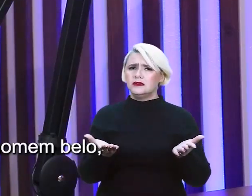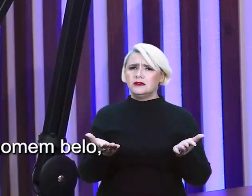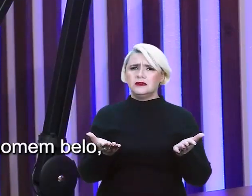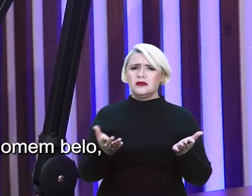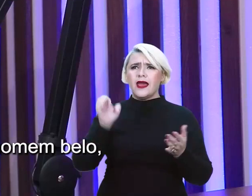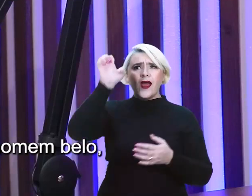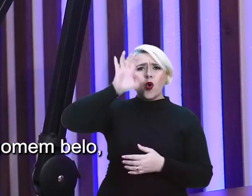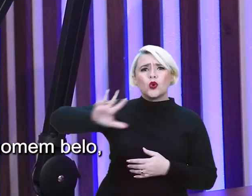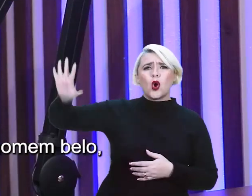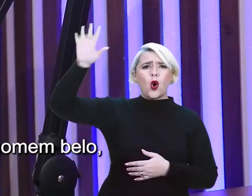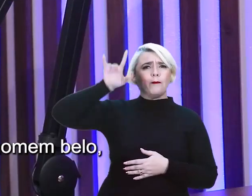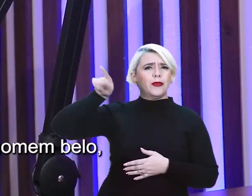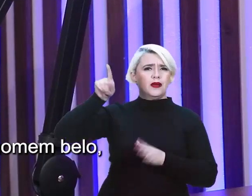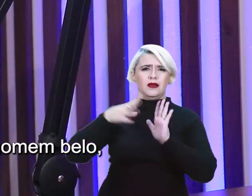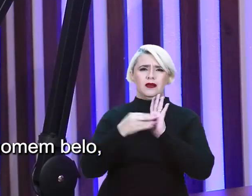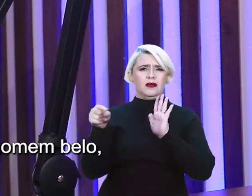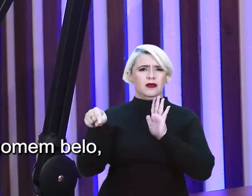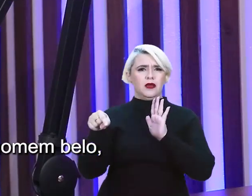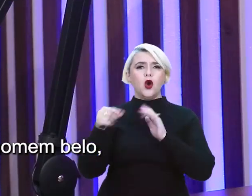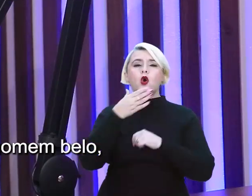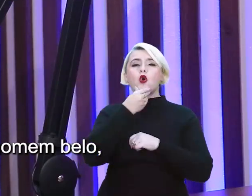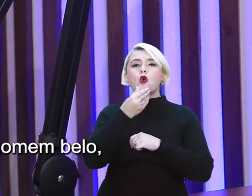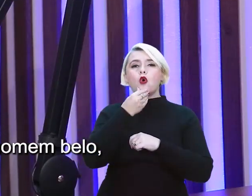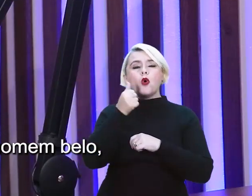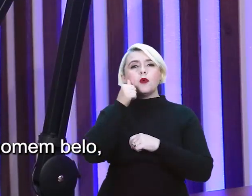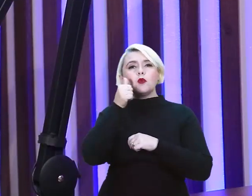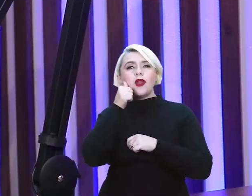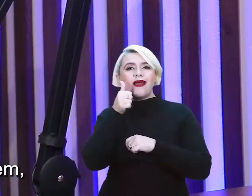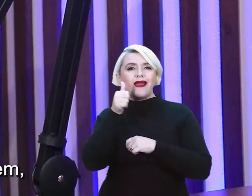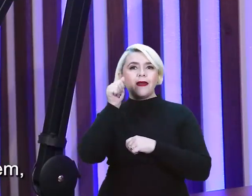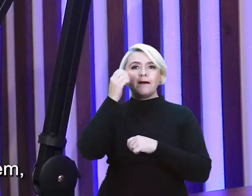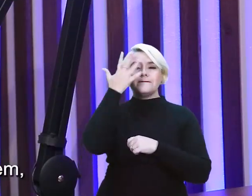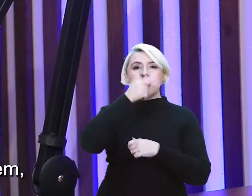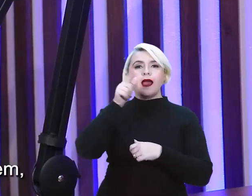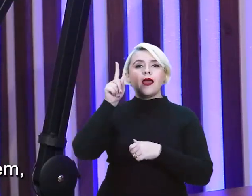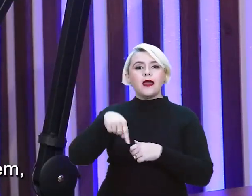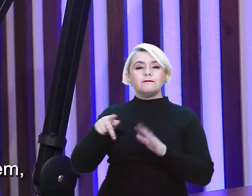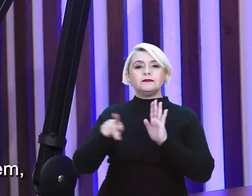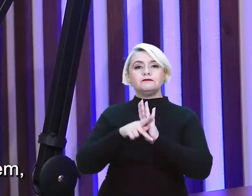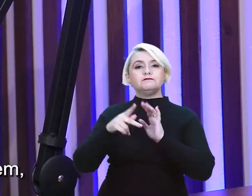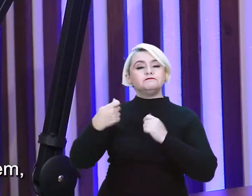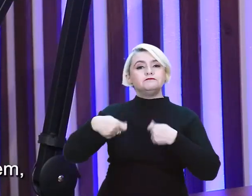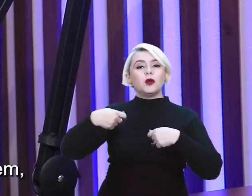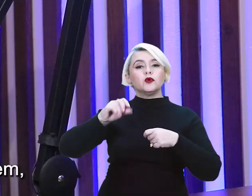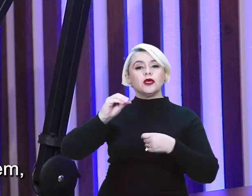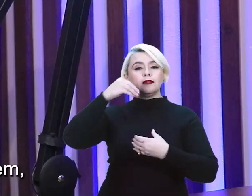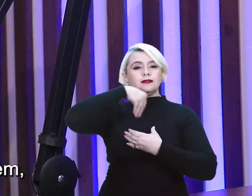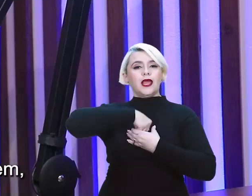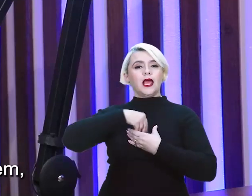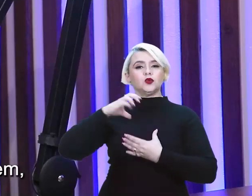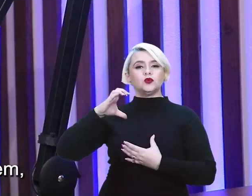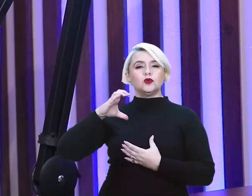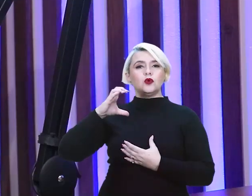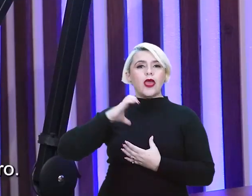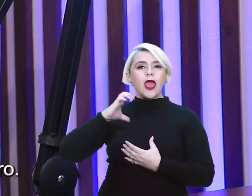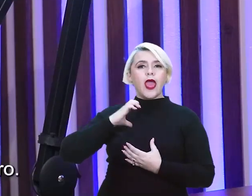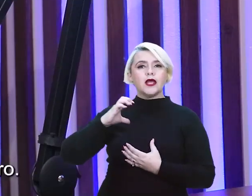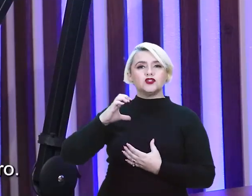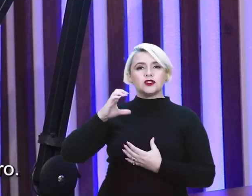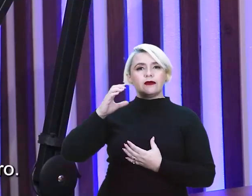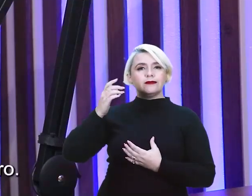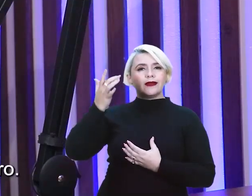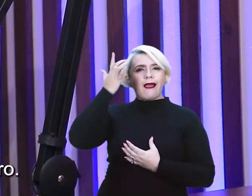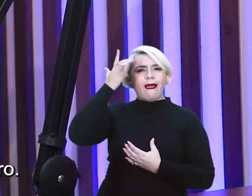do europeu, né? O homem belo, a mulher bela é o caráter, é o coração, é a sua inteligência para o bem,